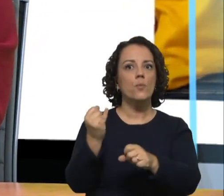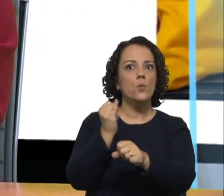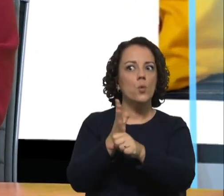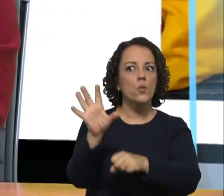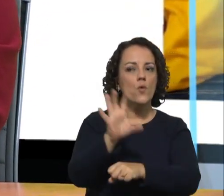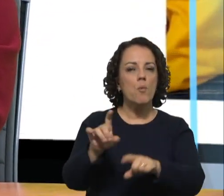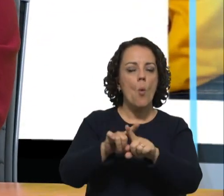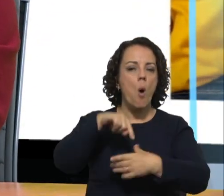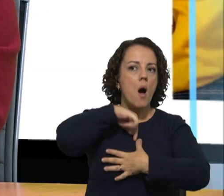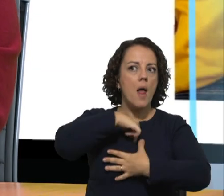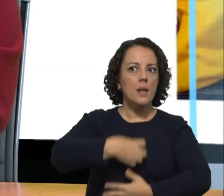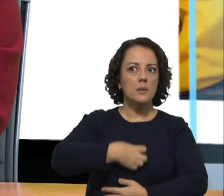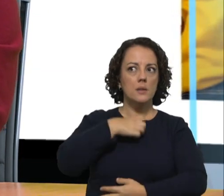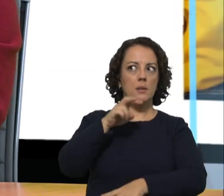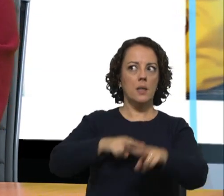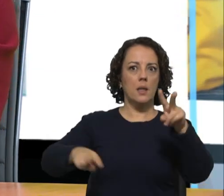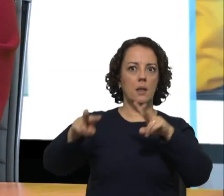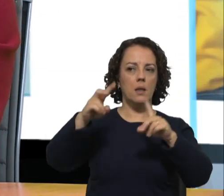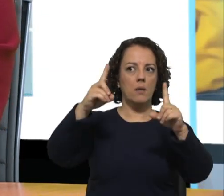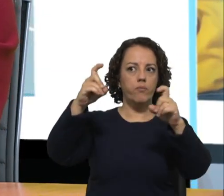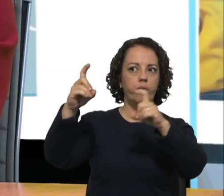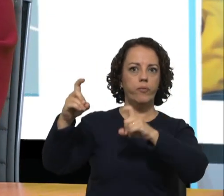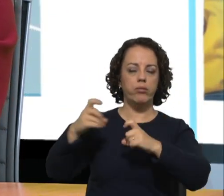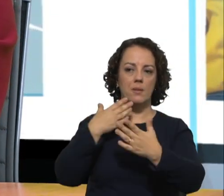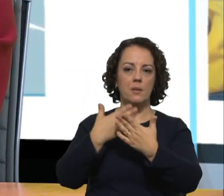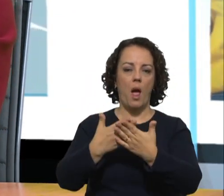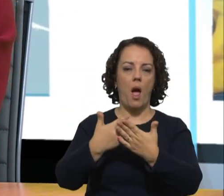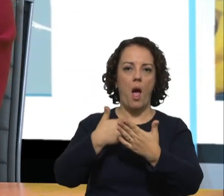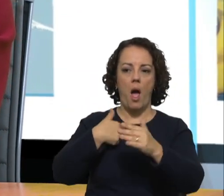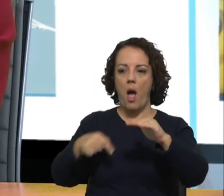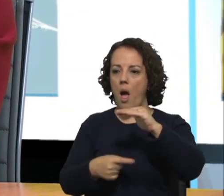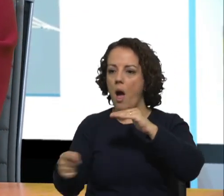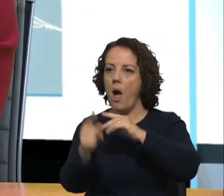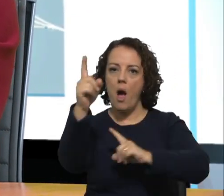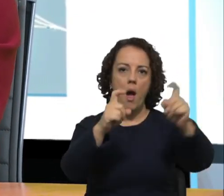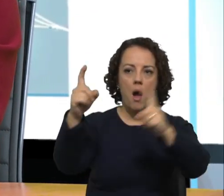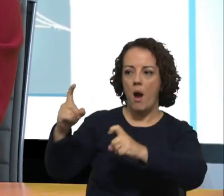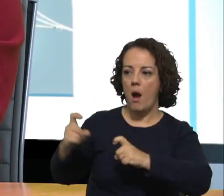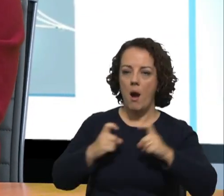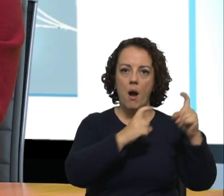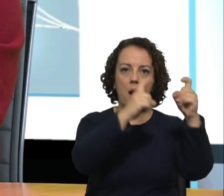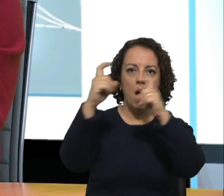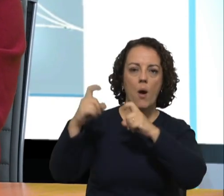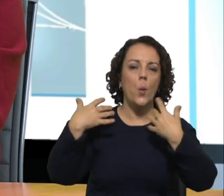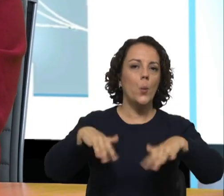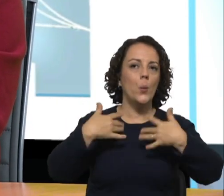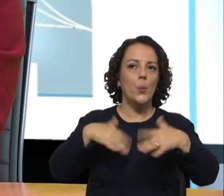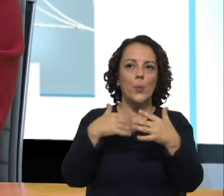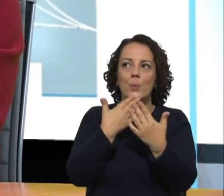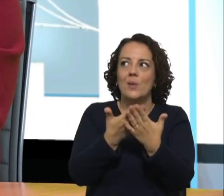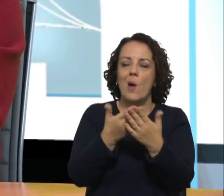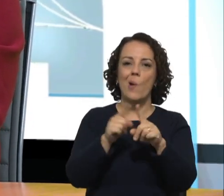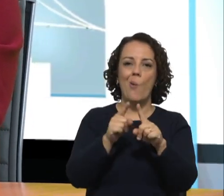aconteceu aqui, e poder estar nos bastidores e poder ir a todo lado fotografar, foi ótimo, porque se consegui de facto